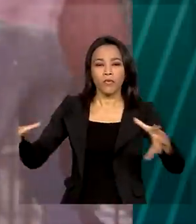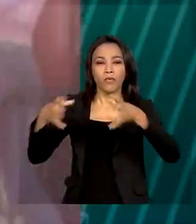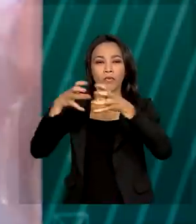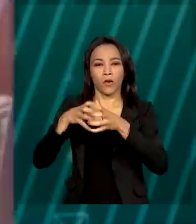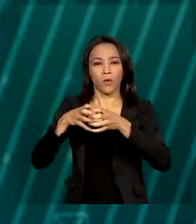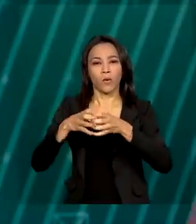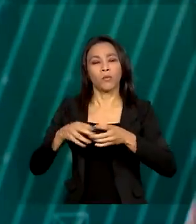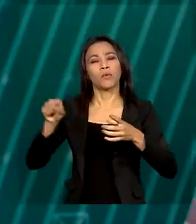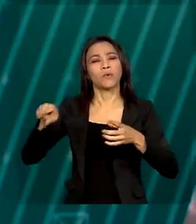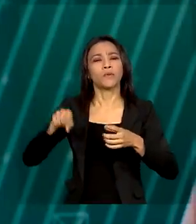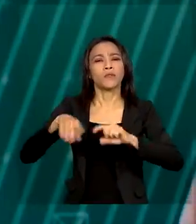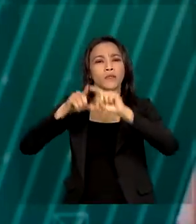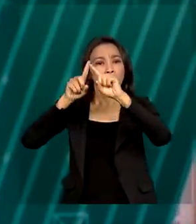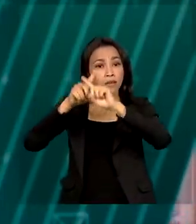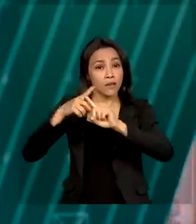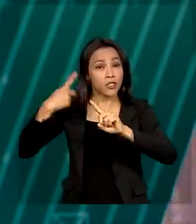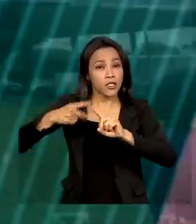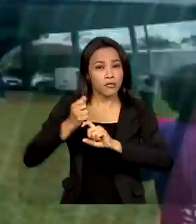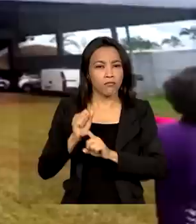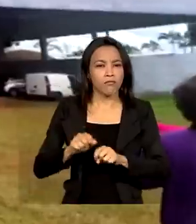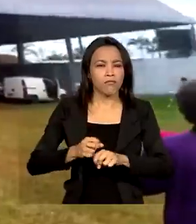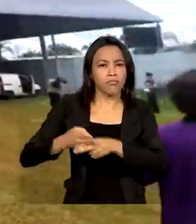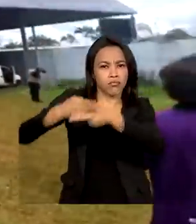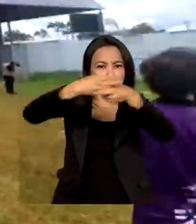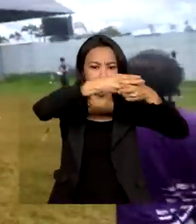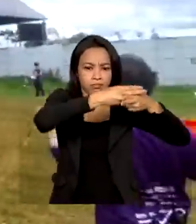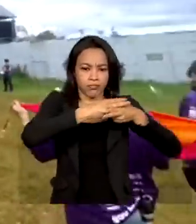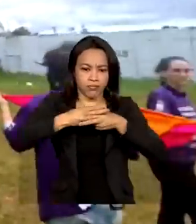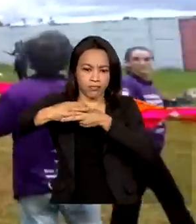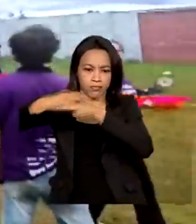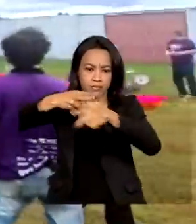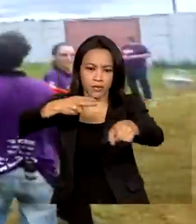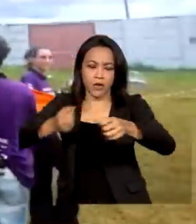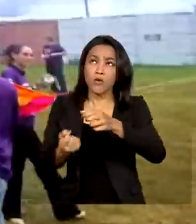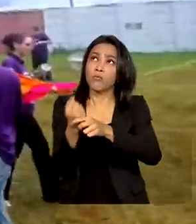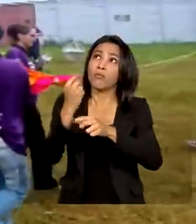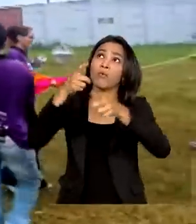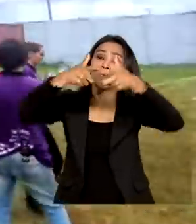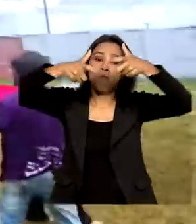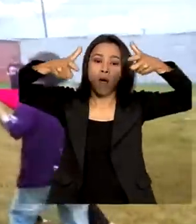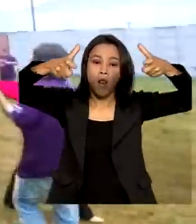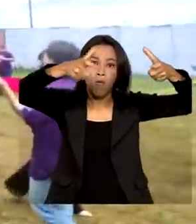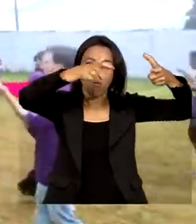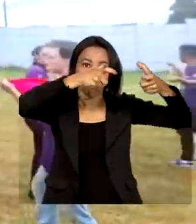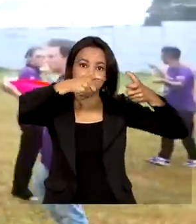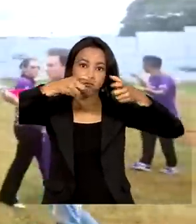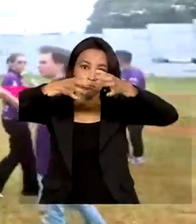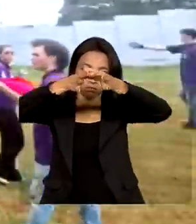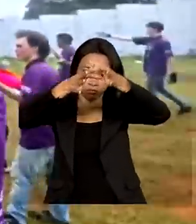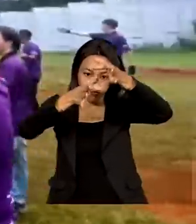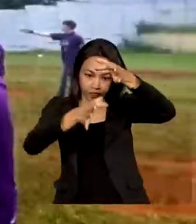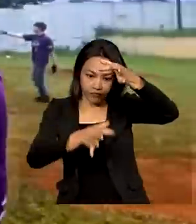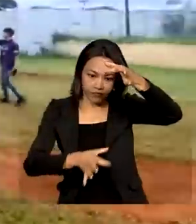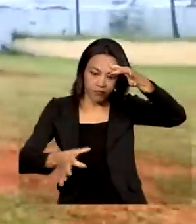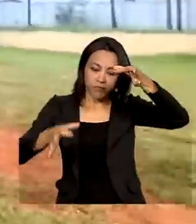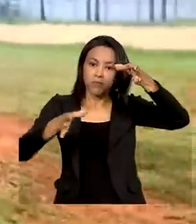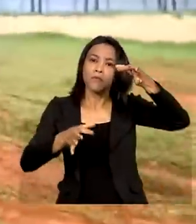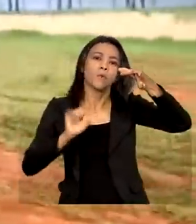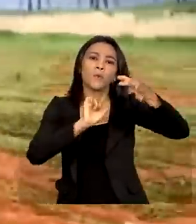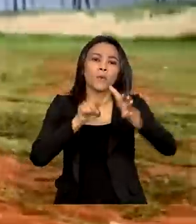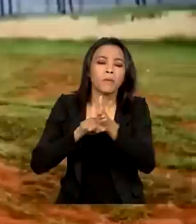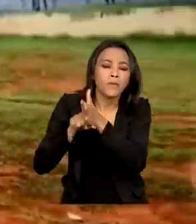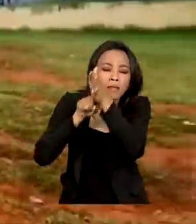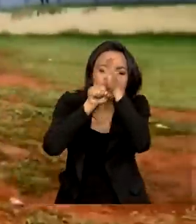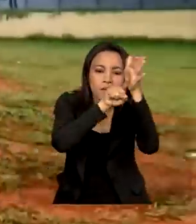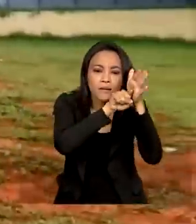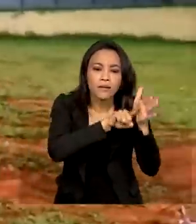de Satélites lançou ontem um balão com protótipos de pequenos satélites para experimentos científicos na